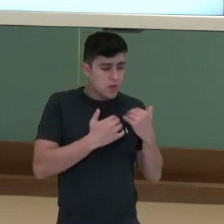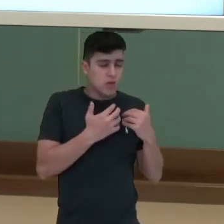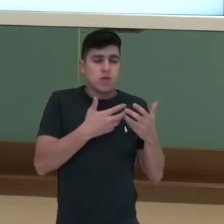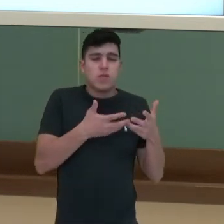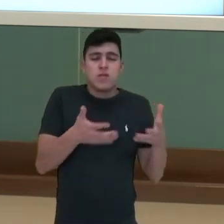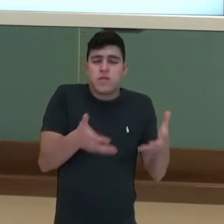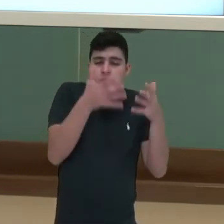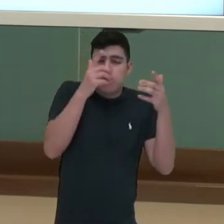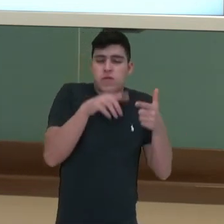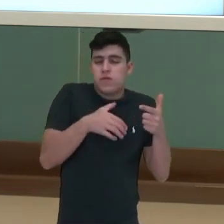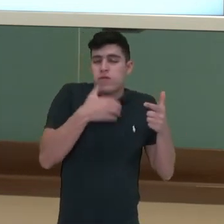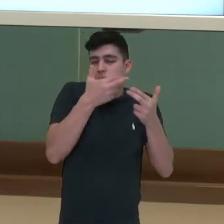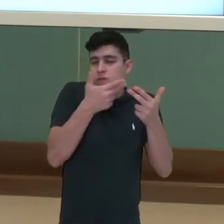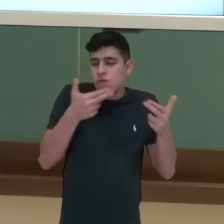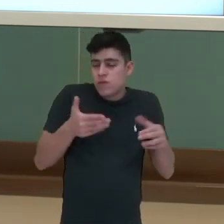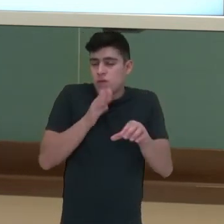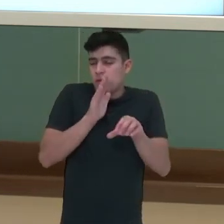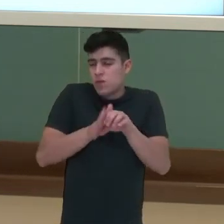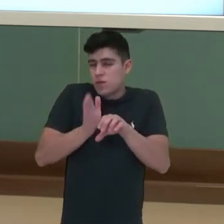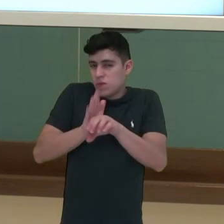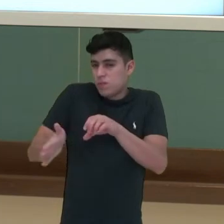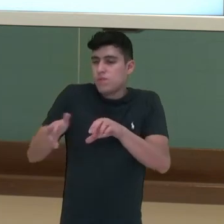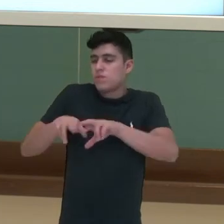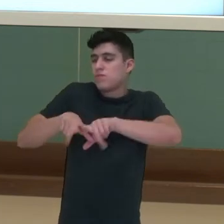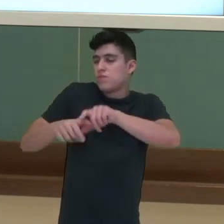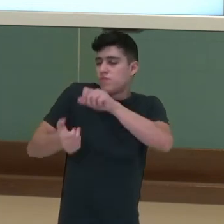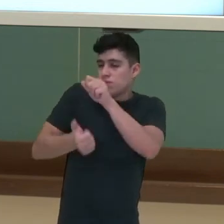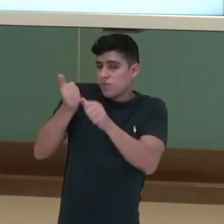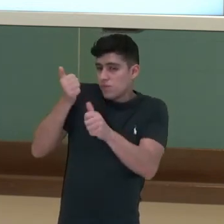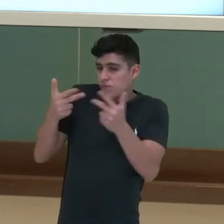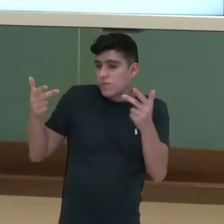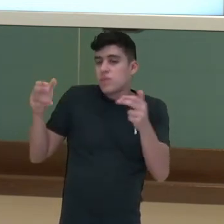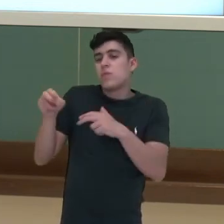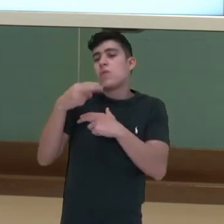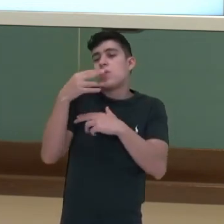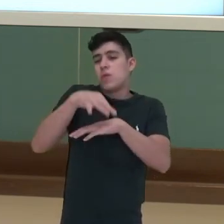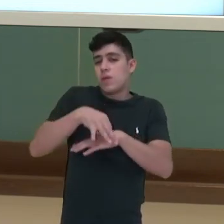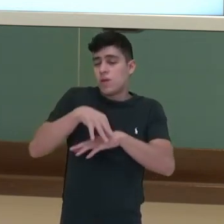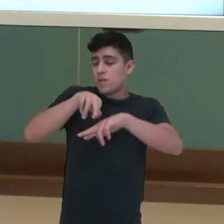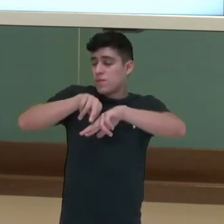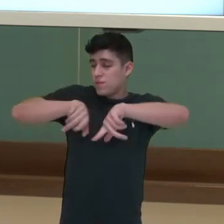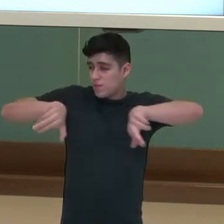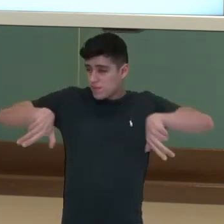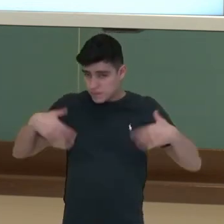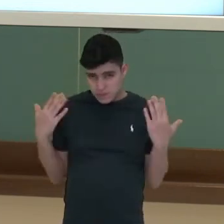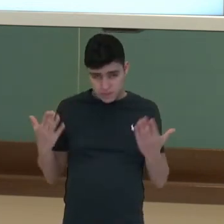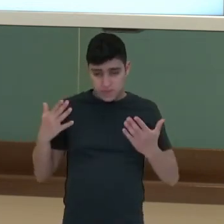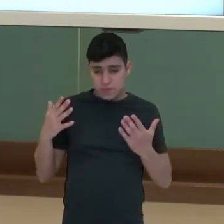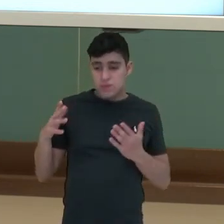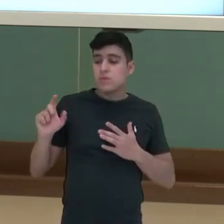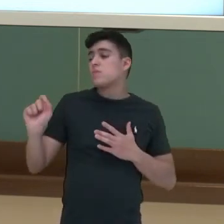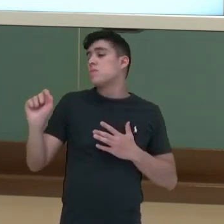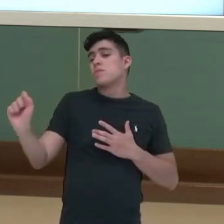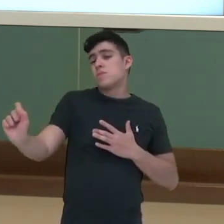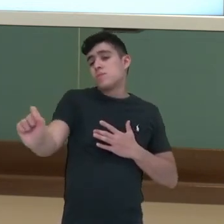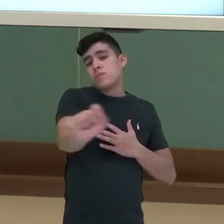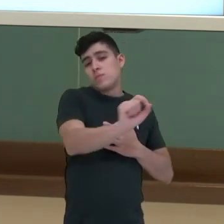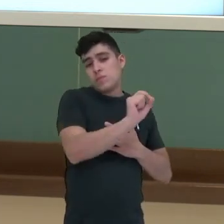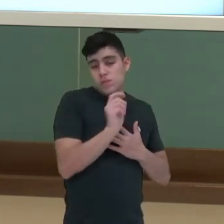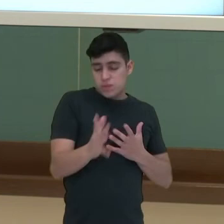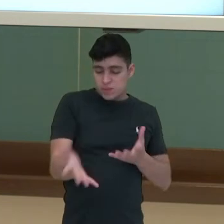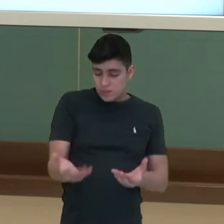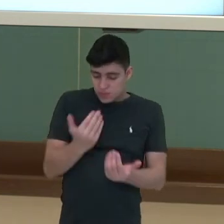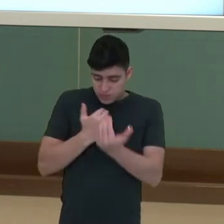né, frutas, verduras, legumes ou grãos, ou carnes e seus derivados, ou que estão relacionados com os animais,